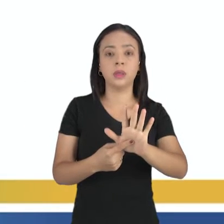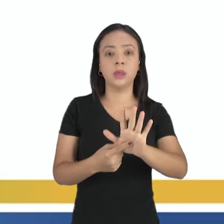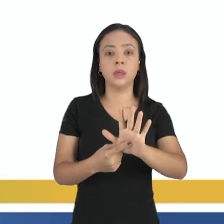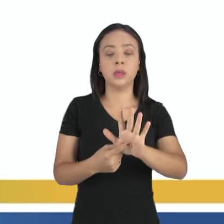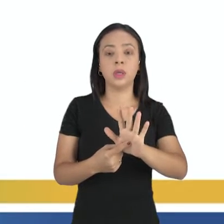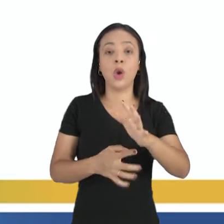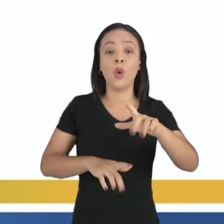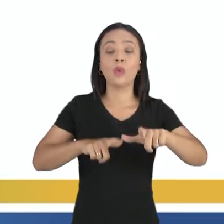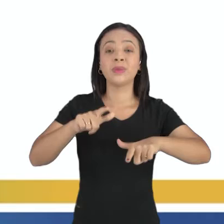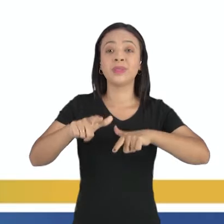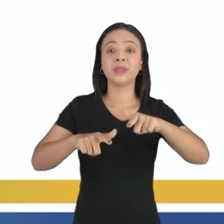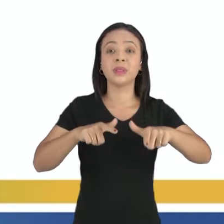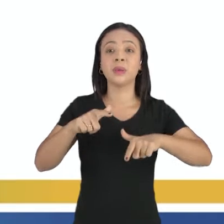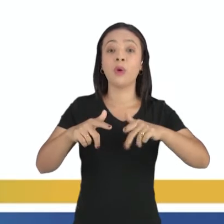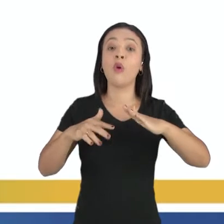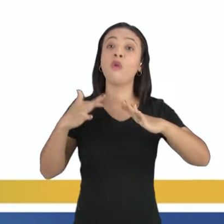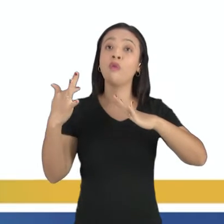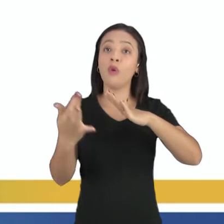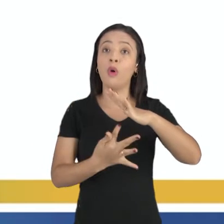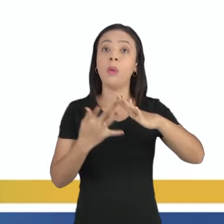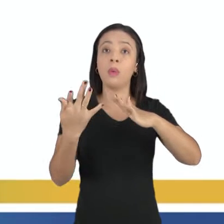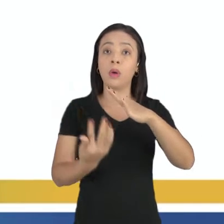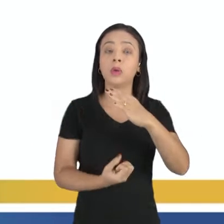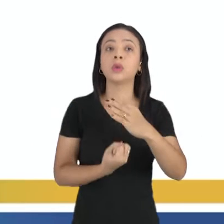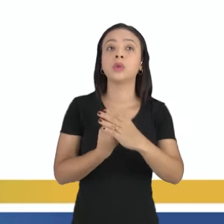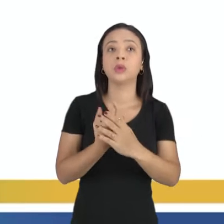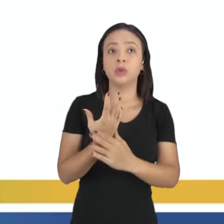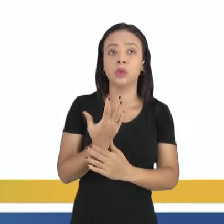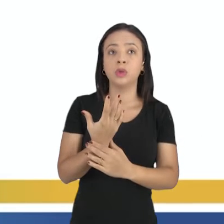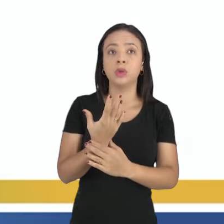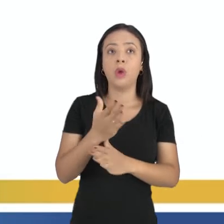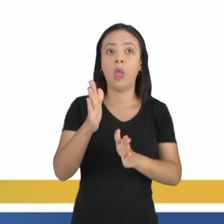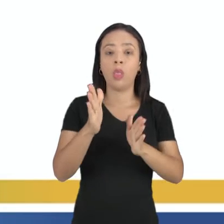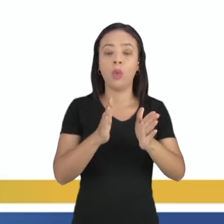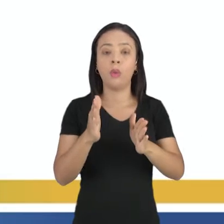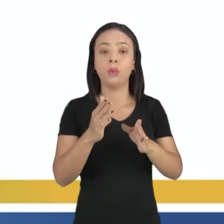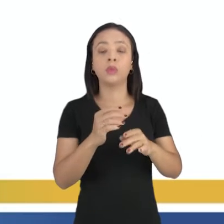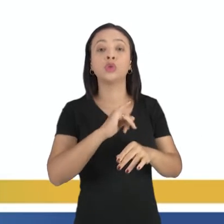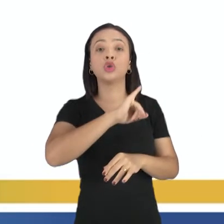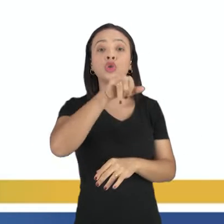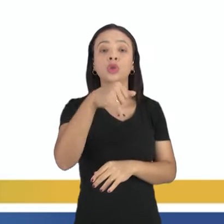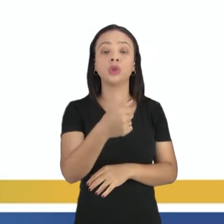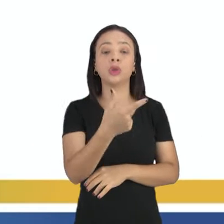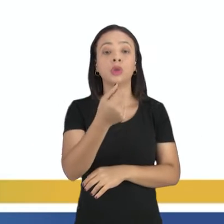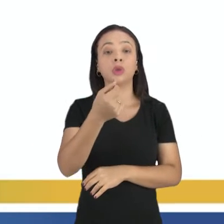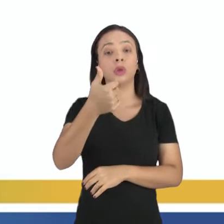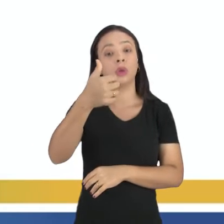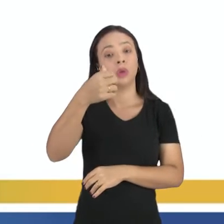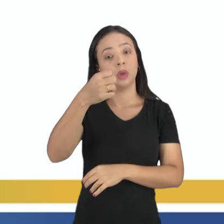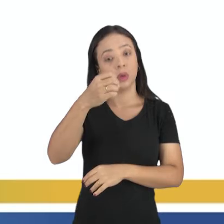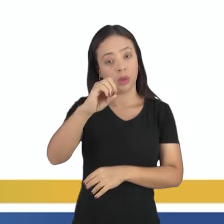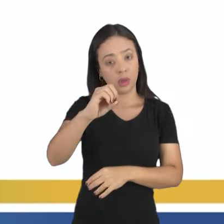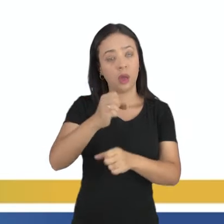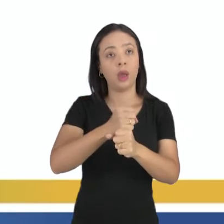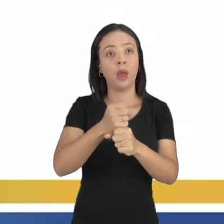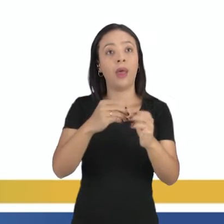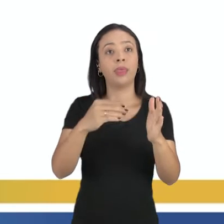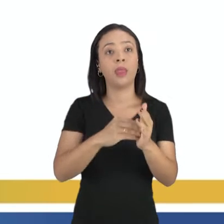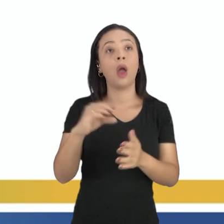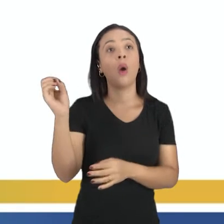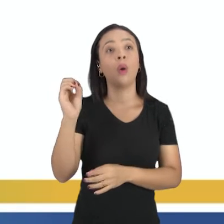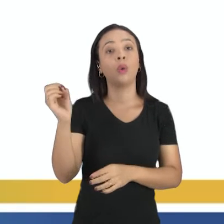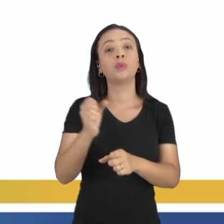formal surgido, segundo o CAGED, né? No período de janeiro de 2010 a outubro de